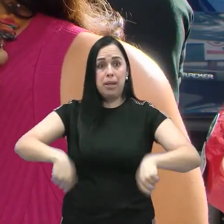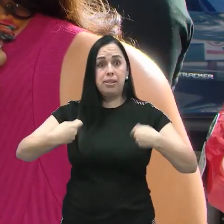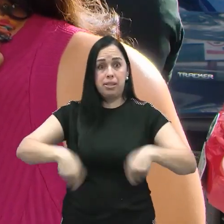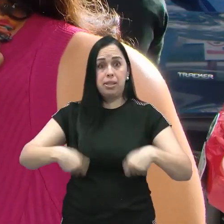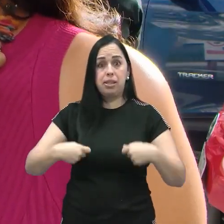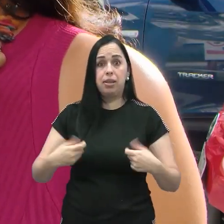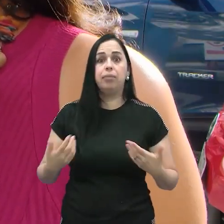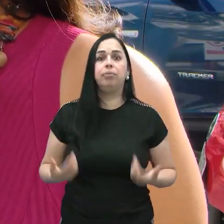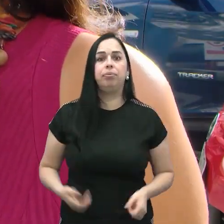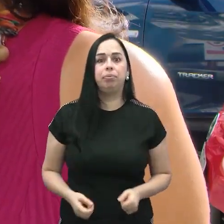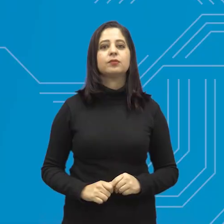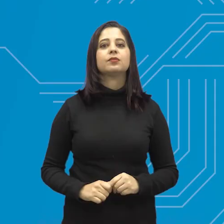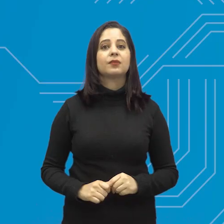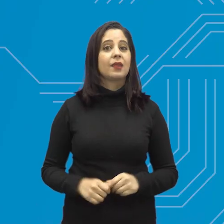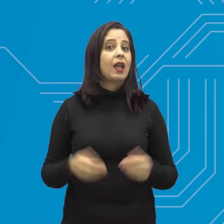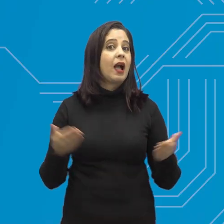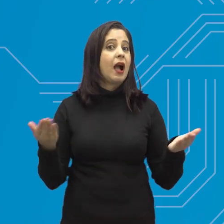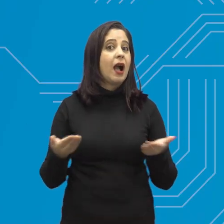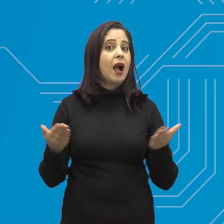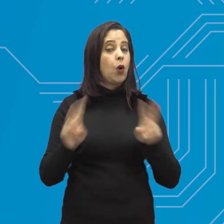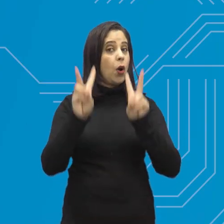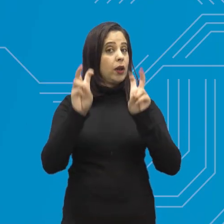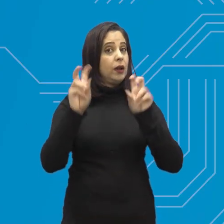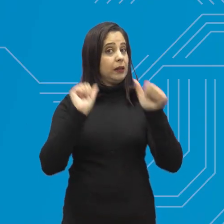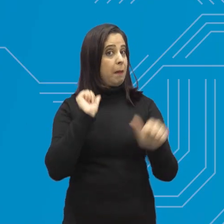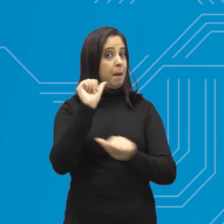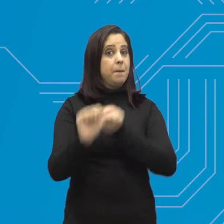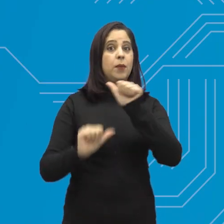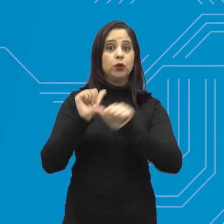nós estamos falando hoje. Agora vamos mudar de